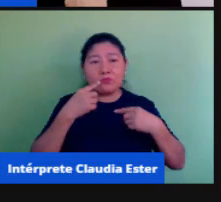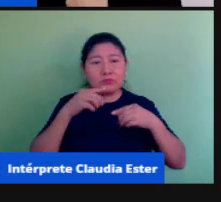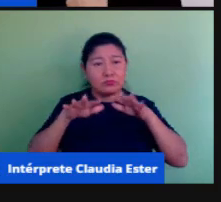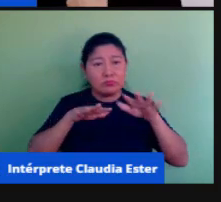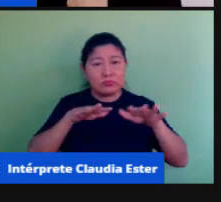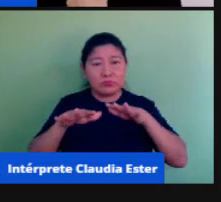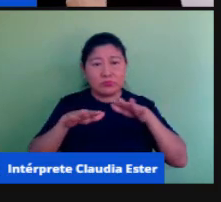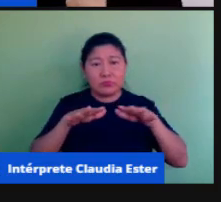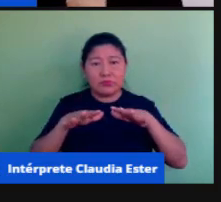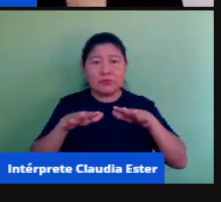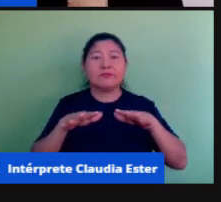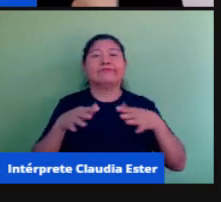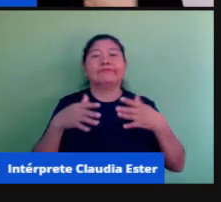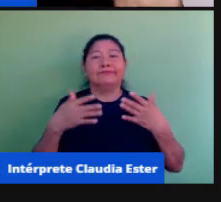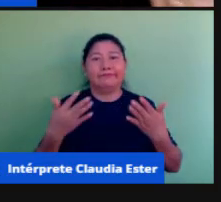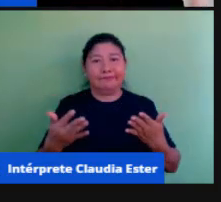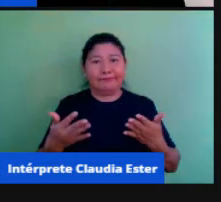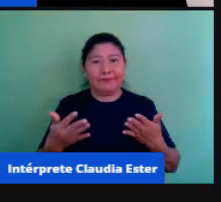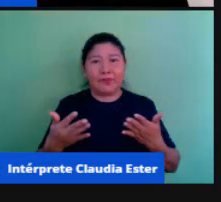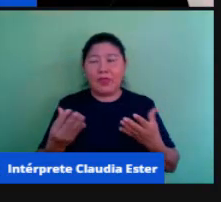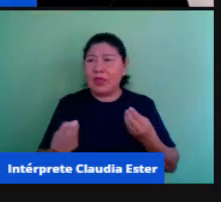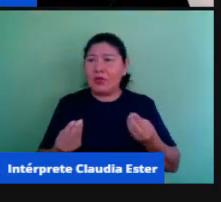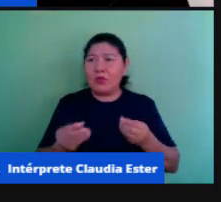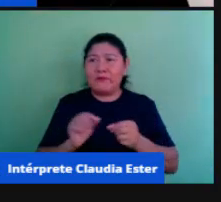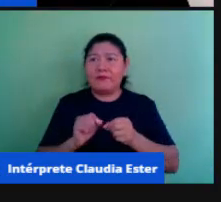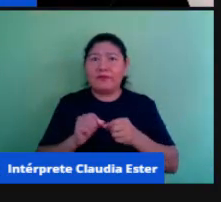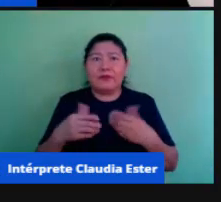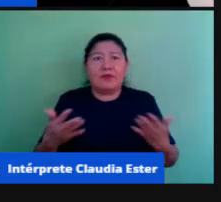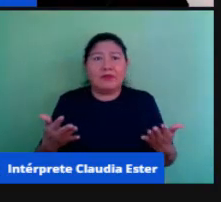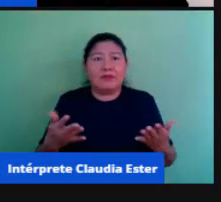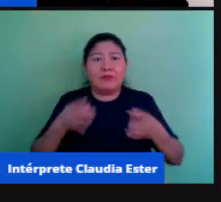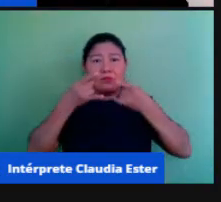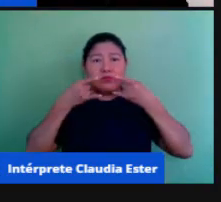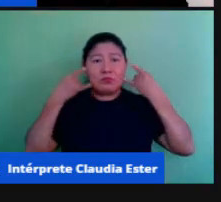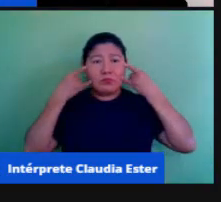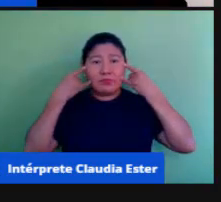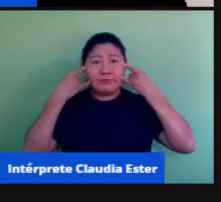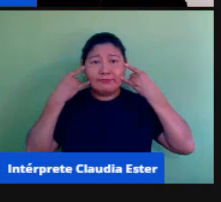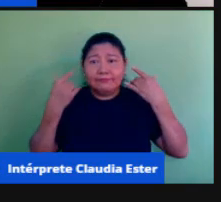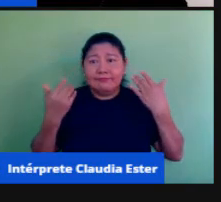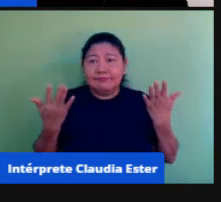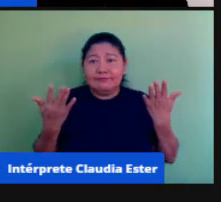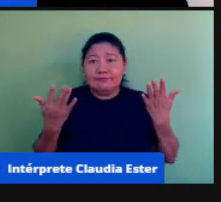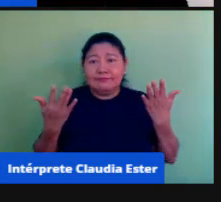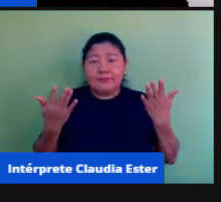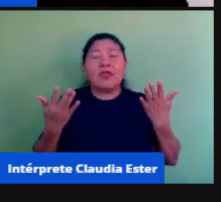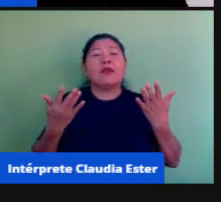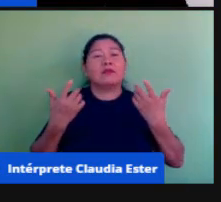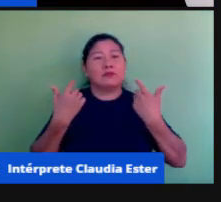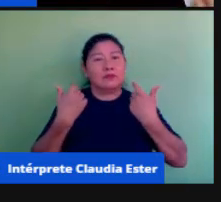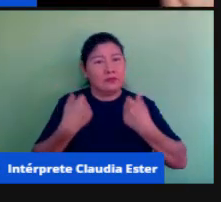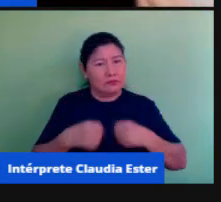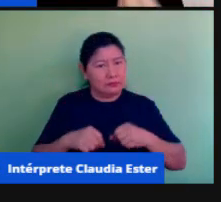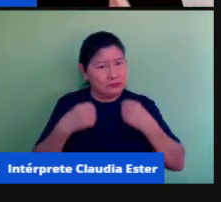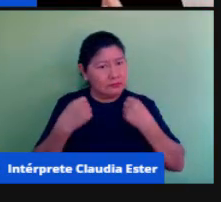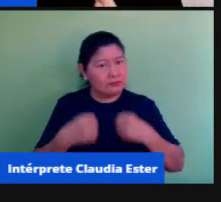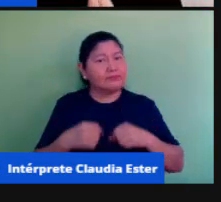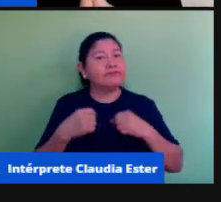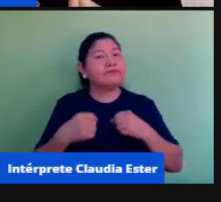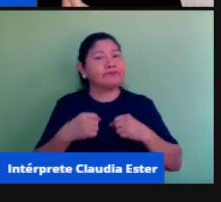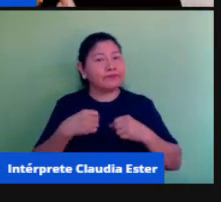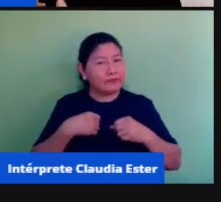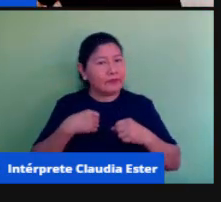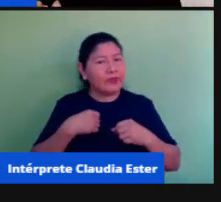meus lábios. E como que eu faço isso? Então, é isso que eu preciso, é essa